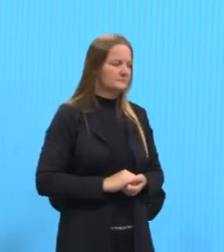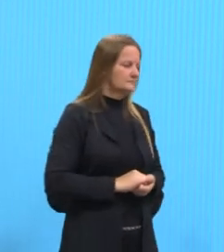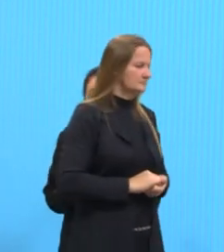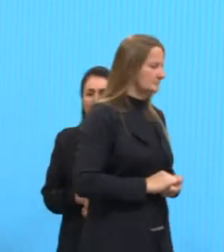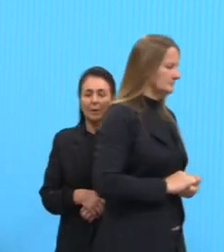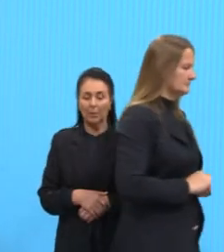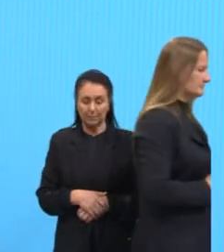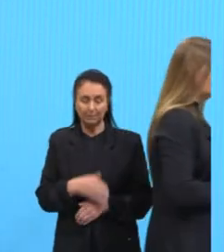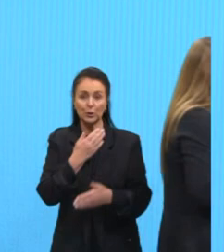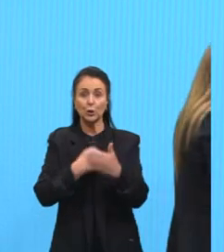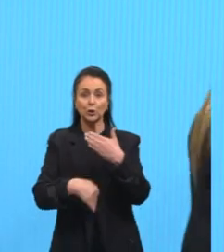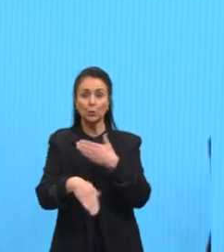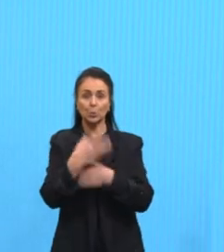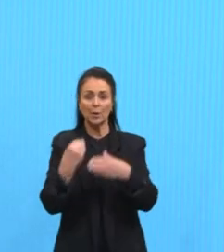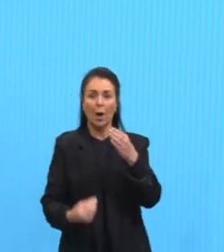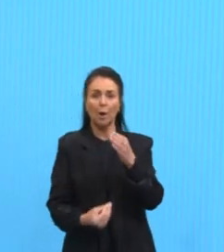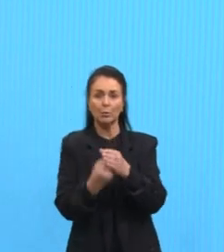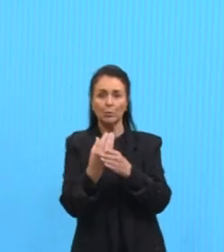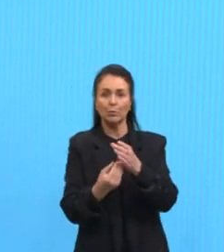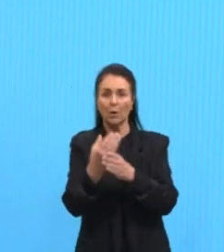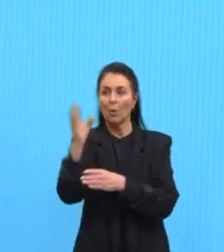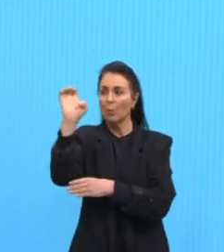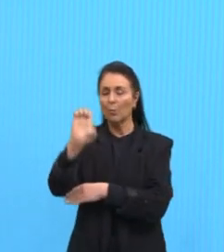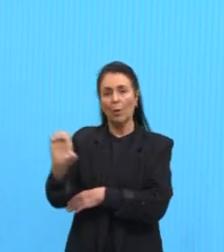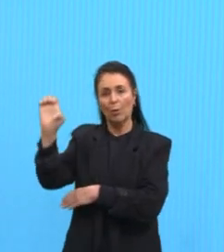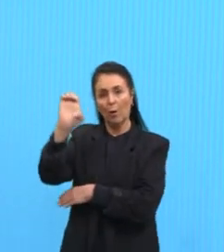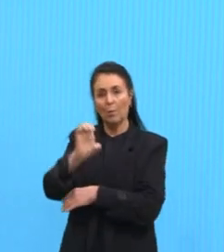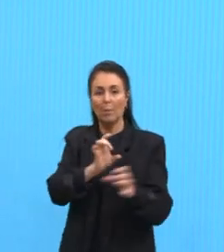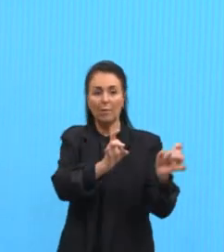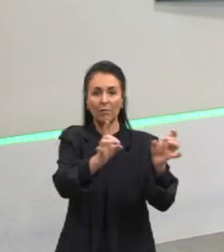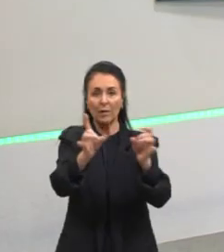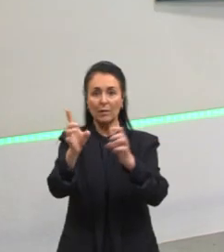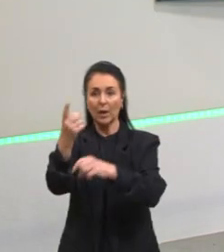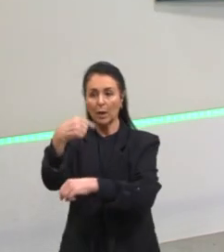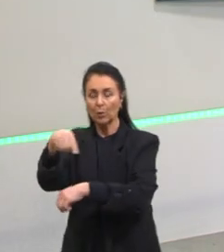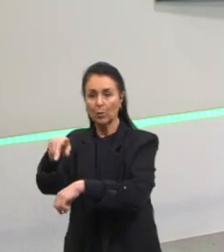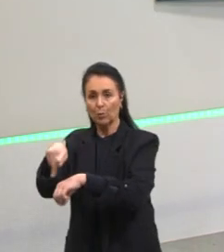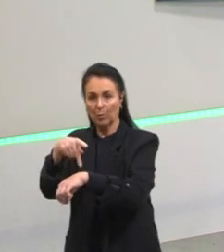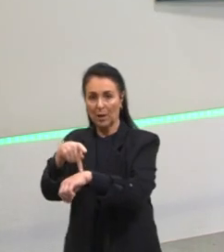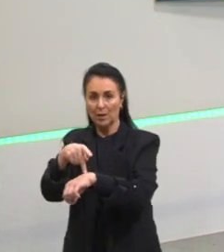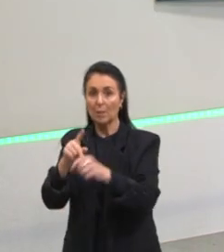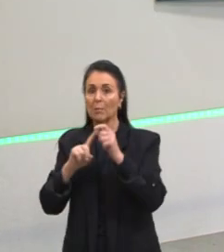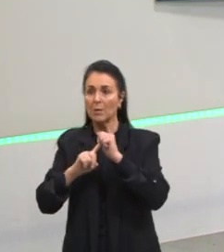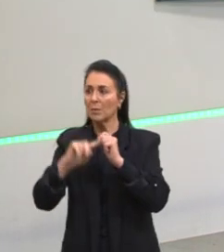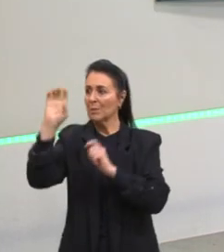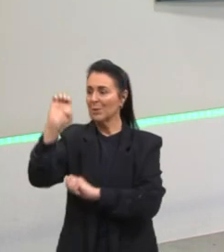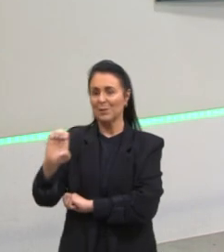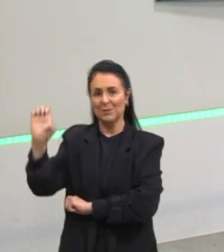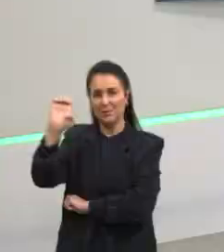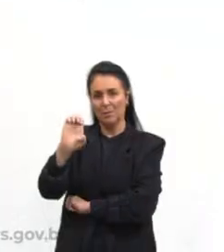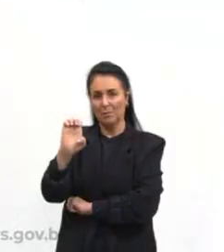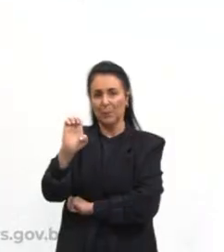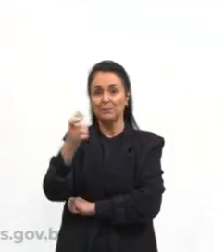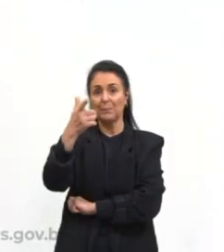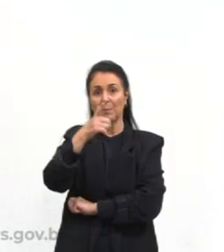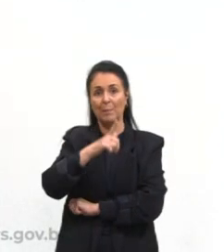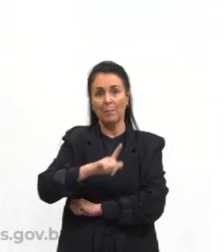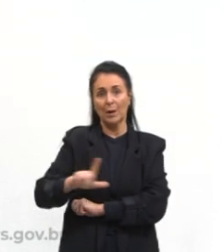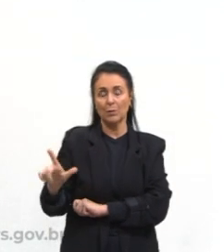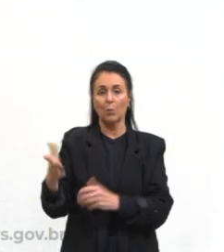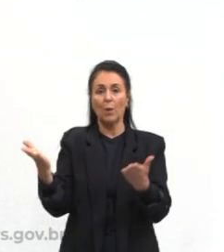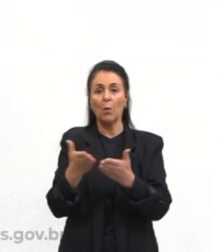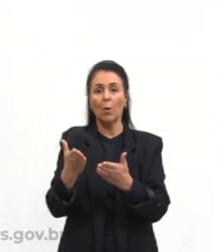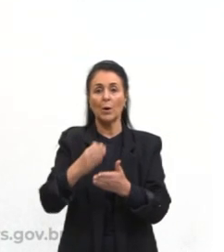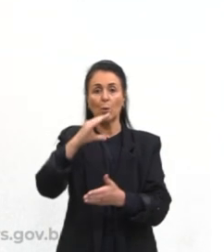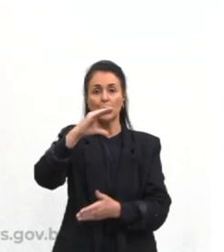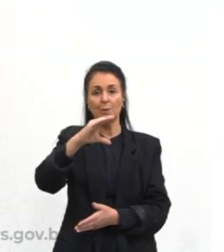voltado completamente para o mercado externo tá meninos e meninas vamos mais um aqui vamos puxar aqui mais um Olha só o